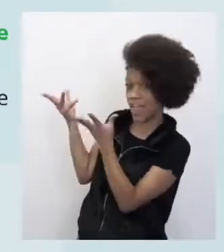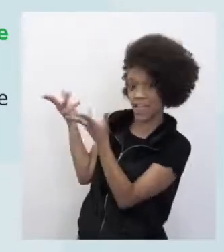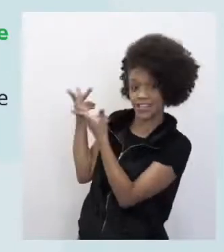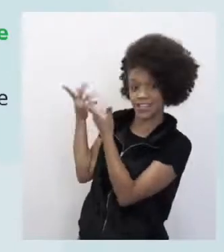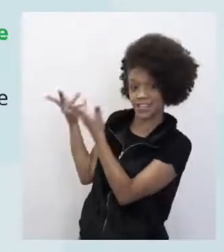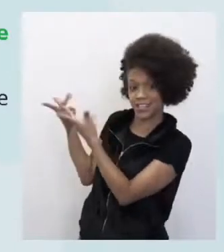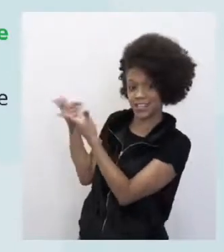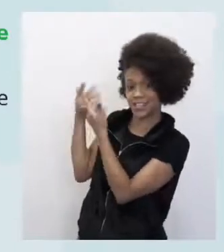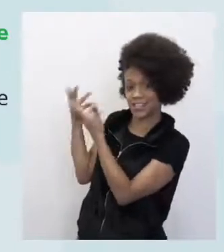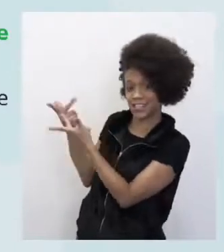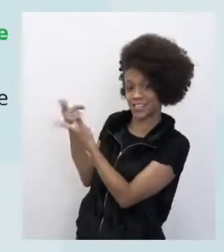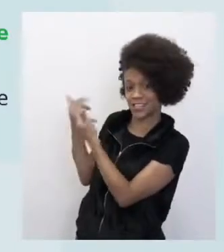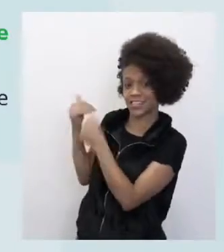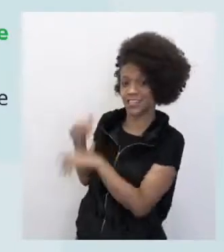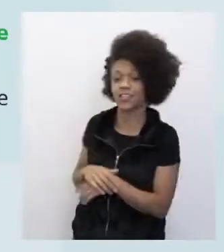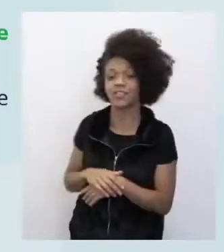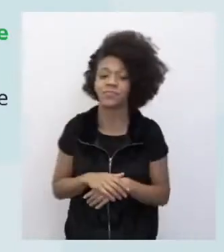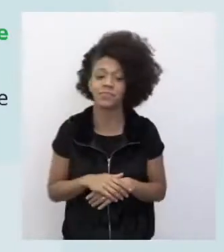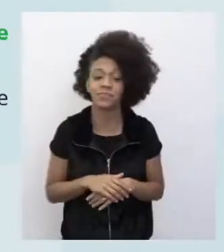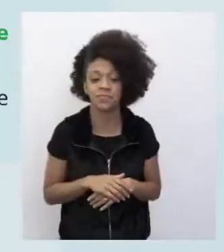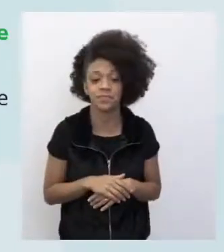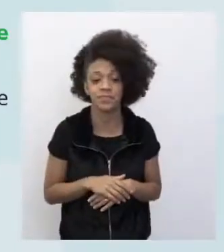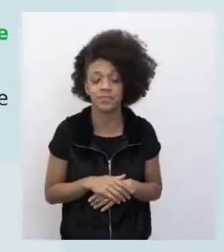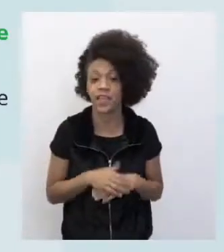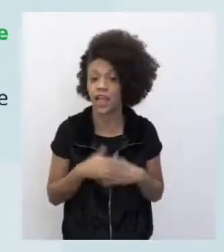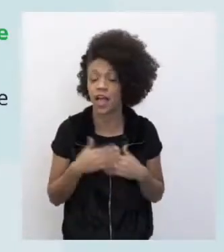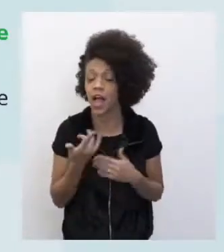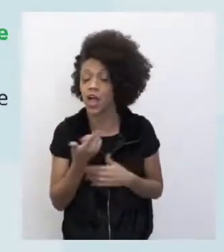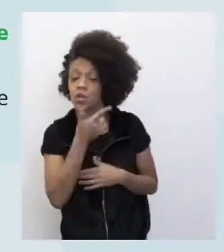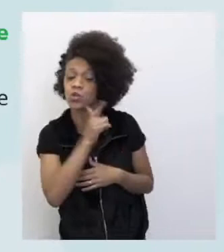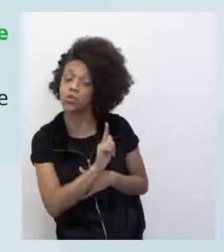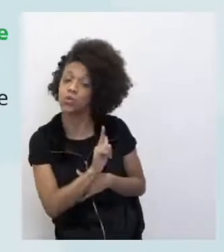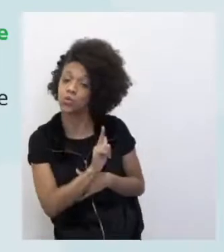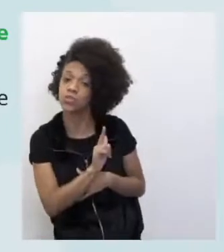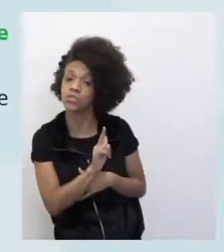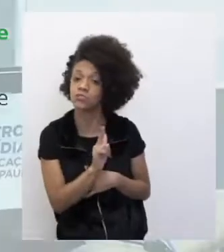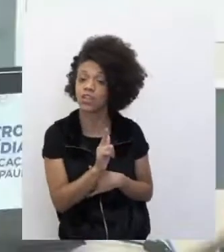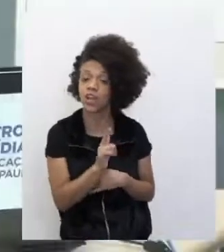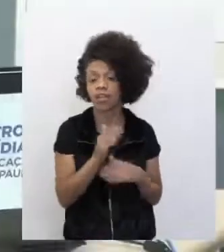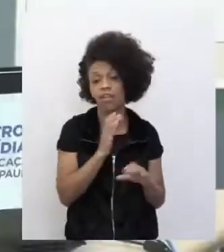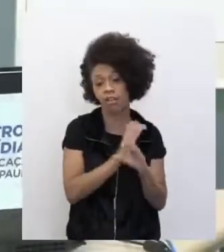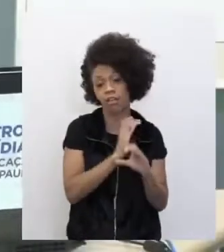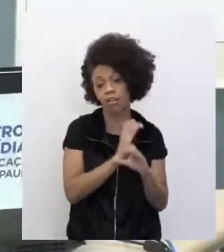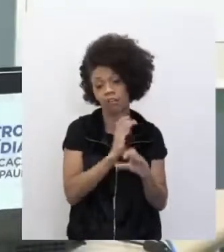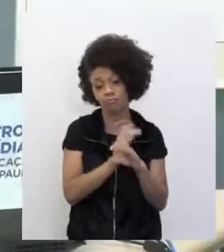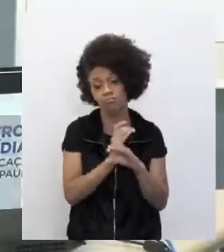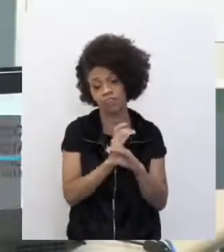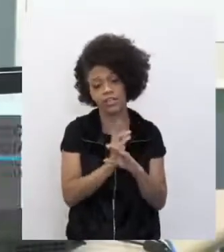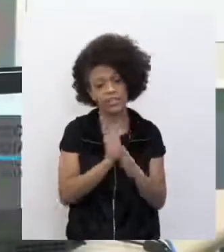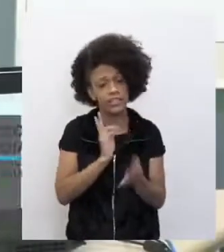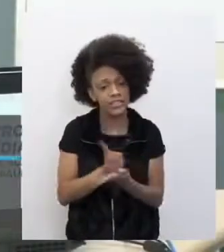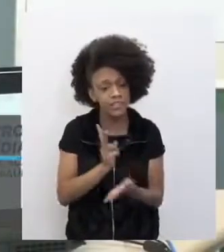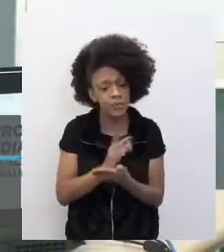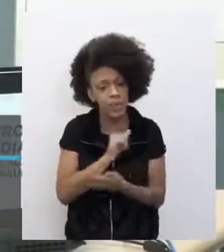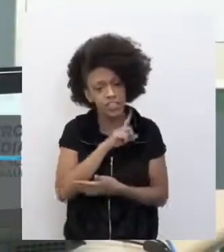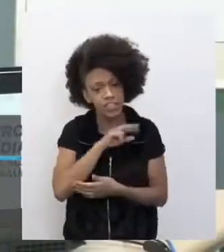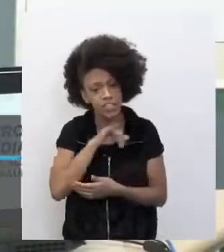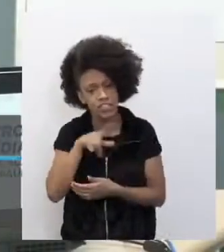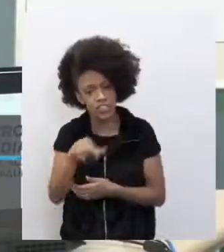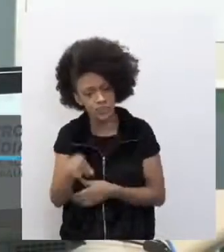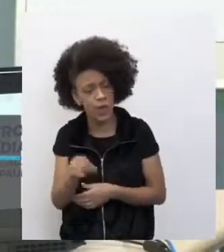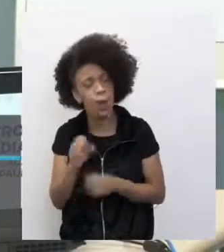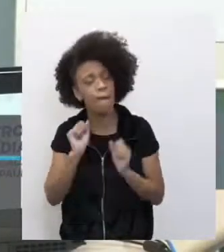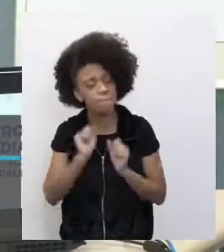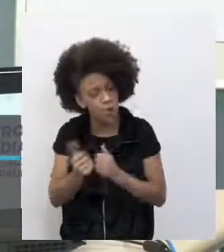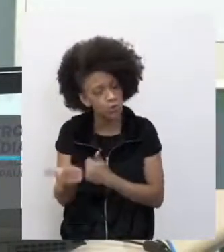incentivadoras. Eu expliquei que elas são incentivadoras. As outras pessoas são incomunicáveis. Sempre a adjetivo eu posso substituir por um